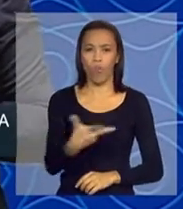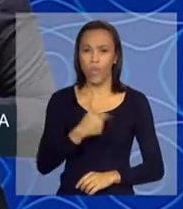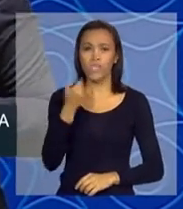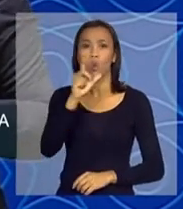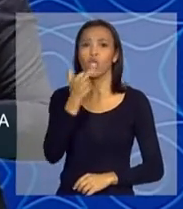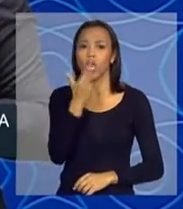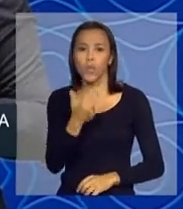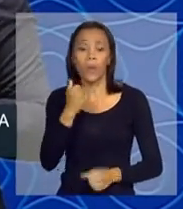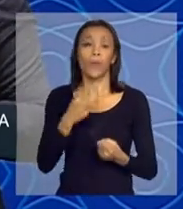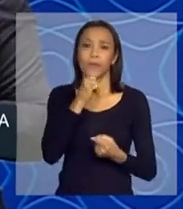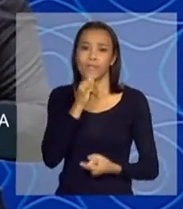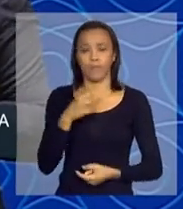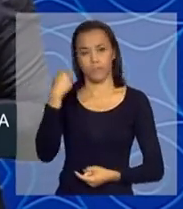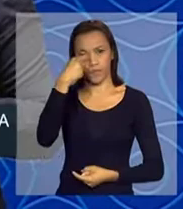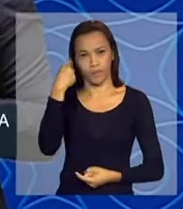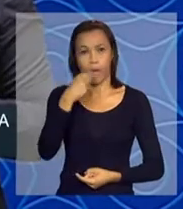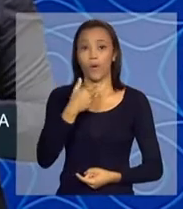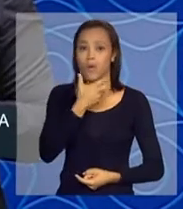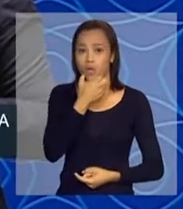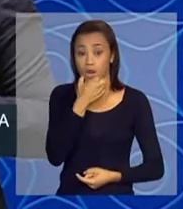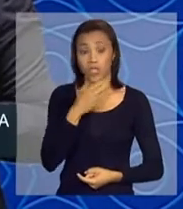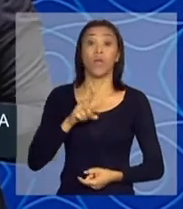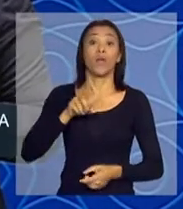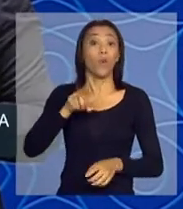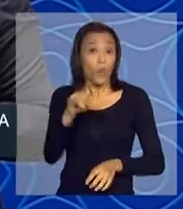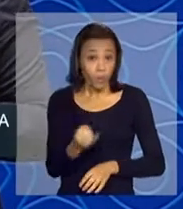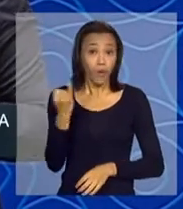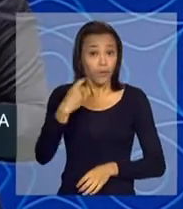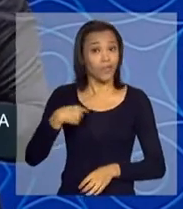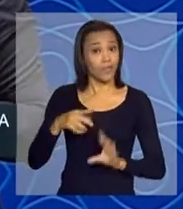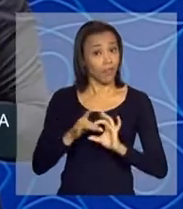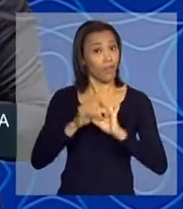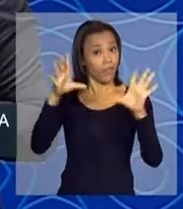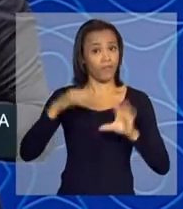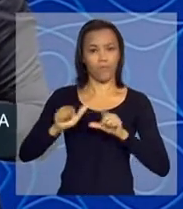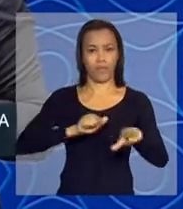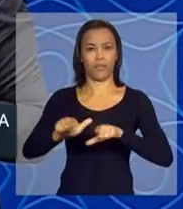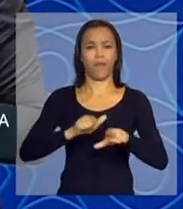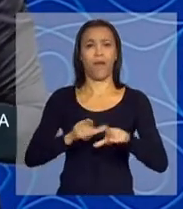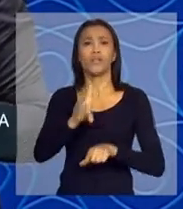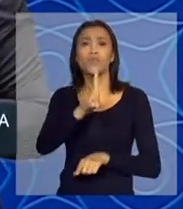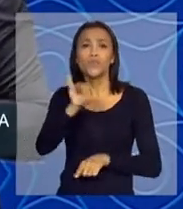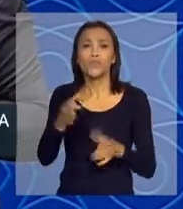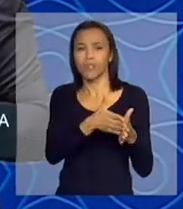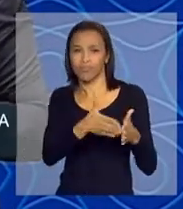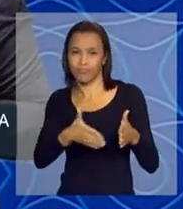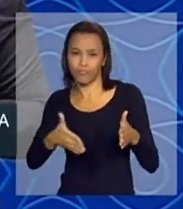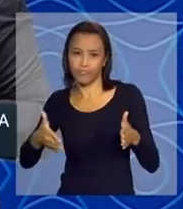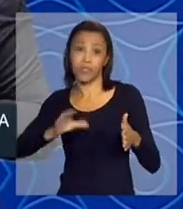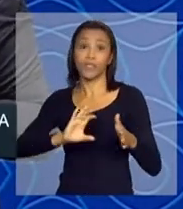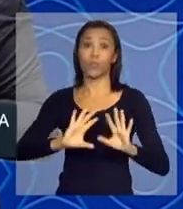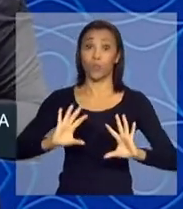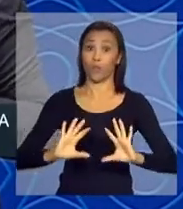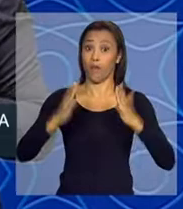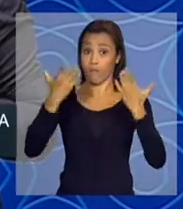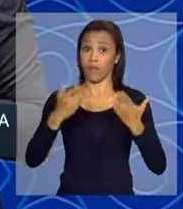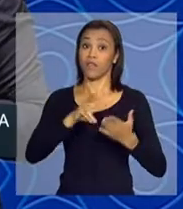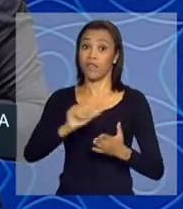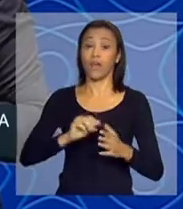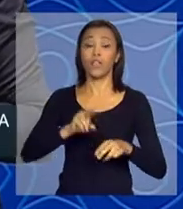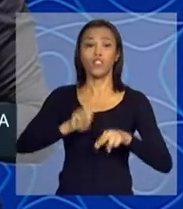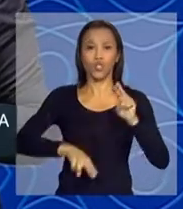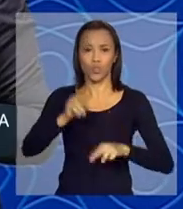outra língua como inglês e espanhol o importante é que ele tenha disponibilidade para trabalhar nos dias do evento que vai ocorrer